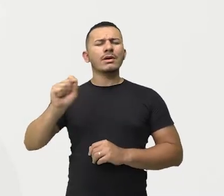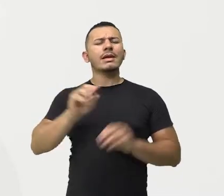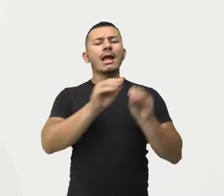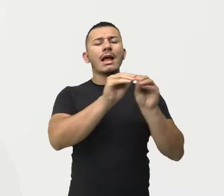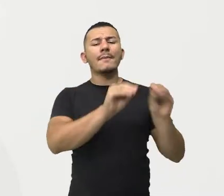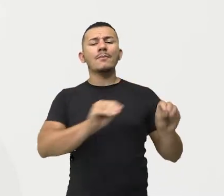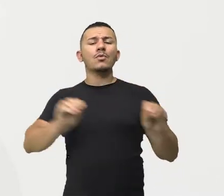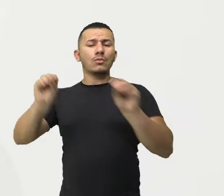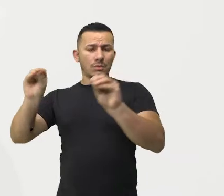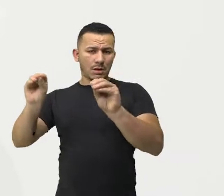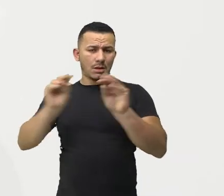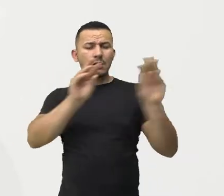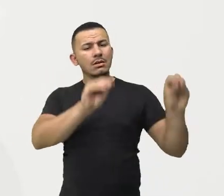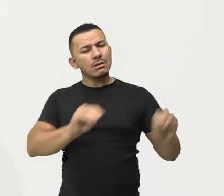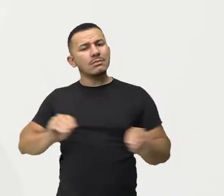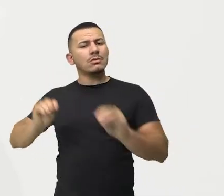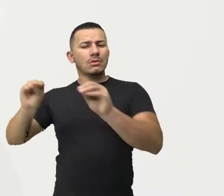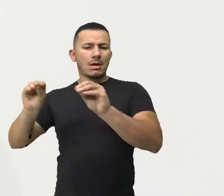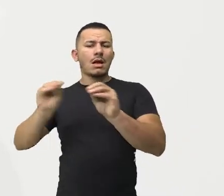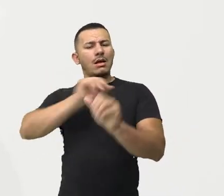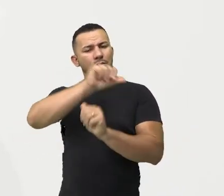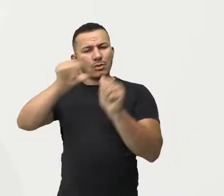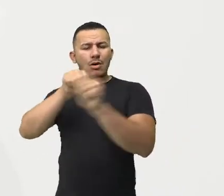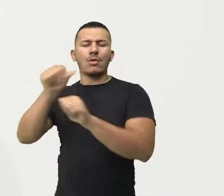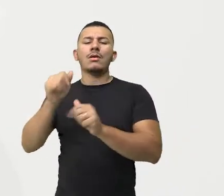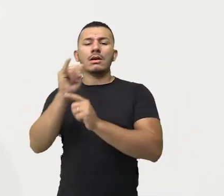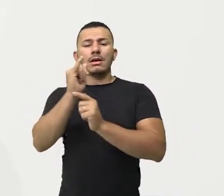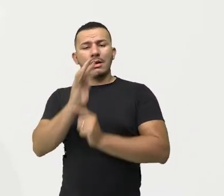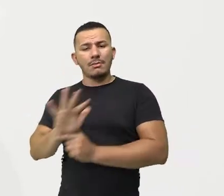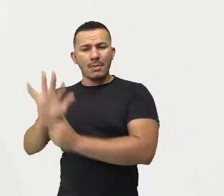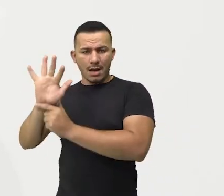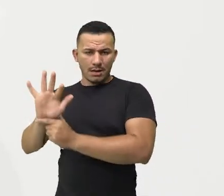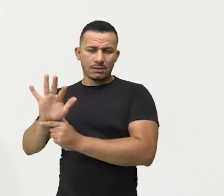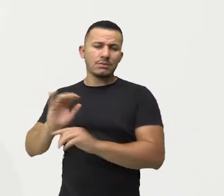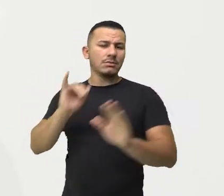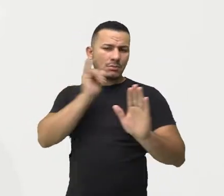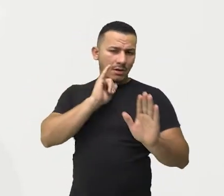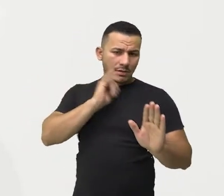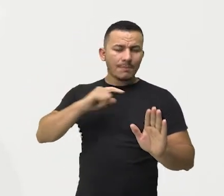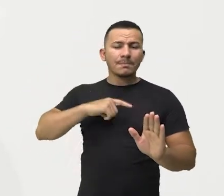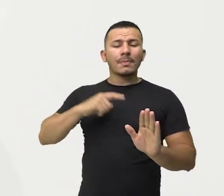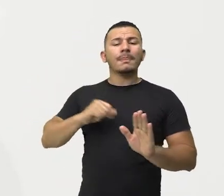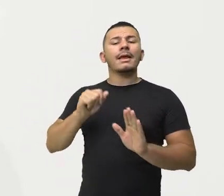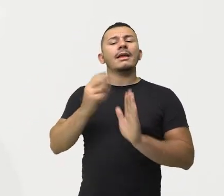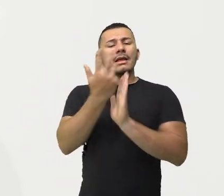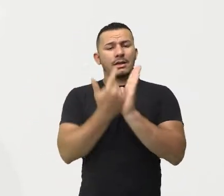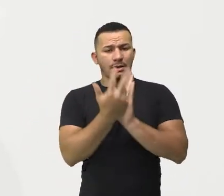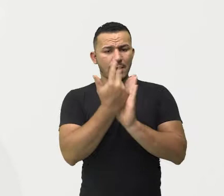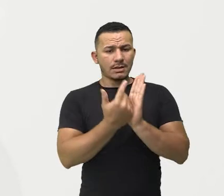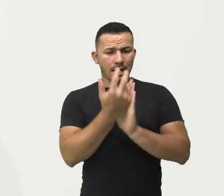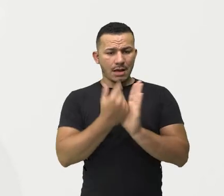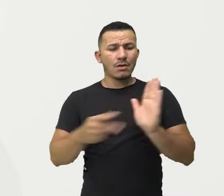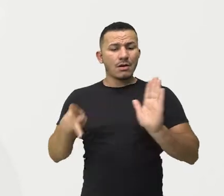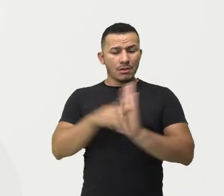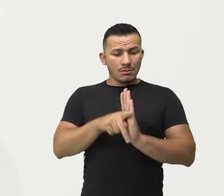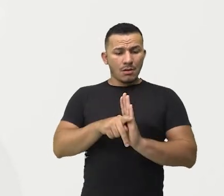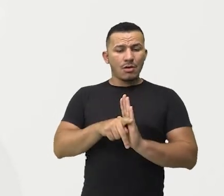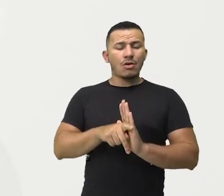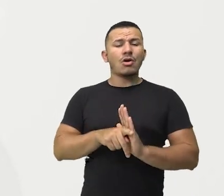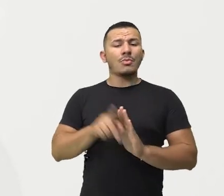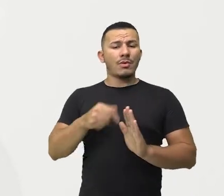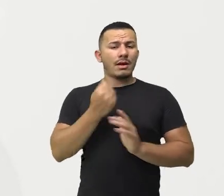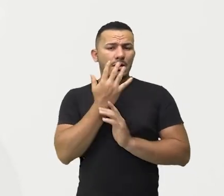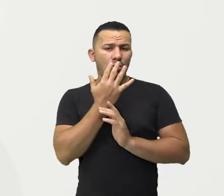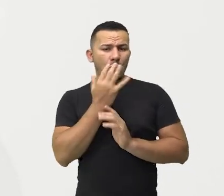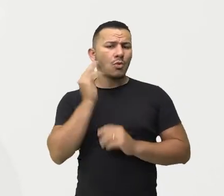uma figura para um outro ponto aqui. Então, eu peguei a figura original, era a figura